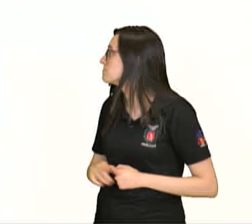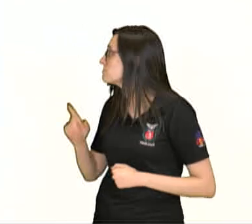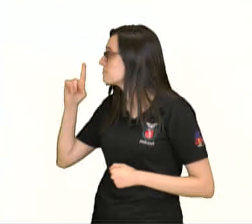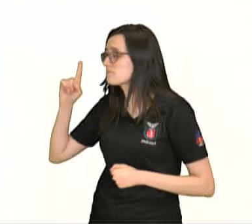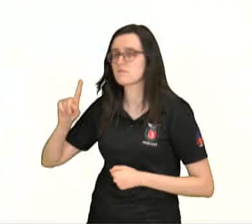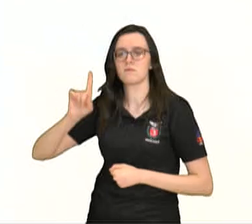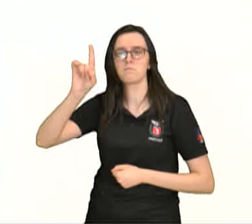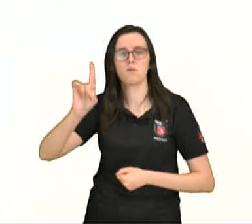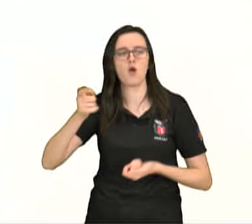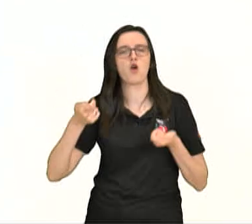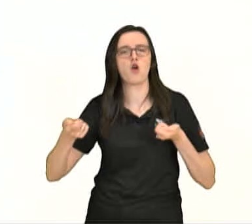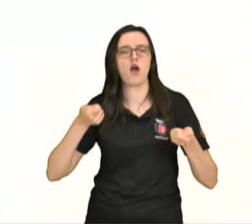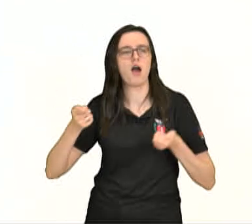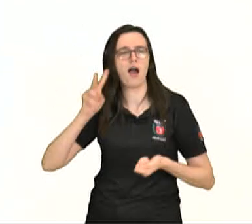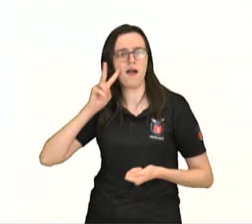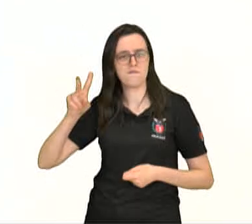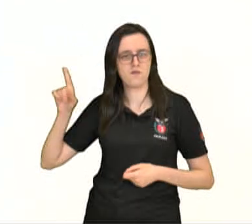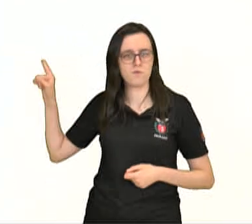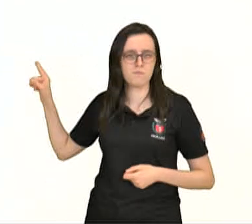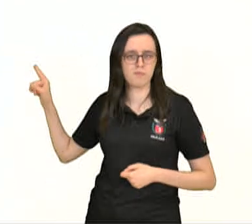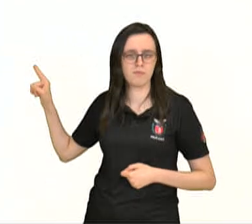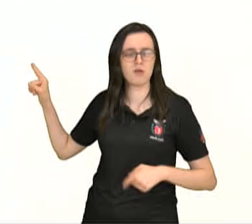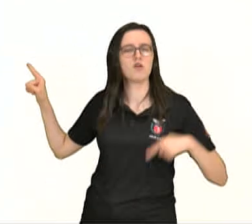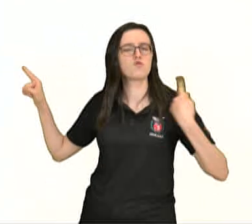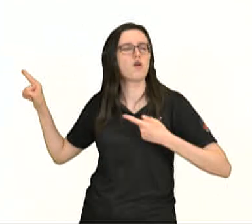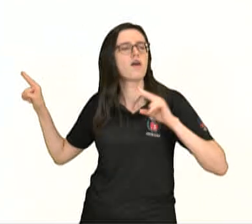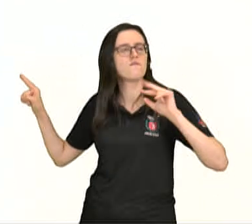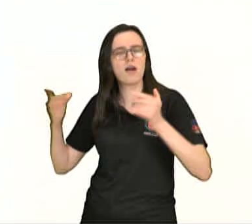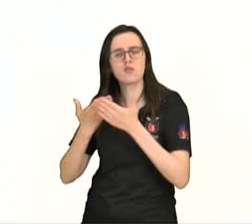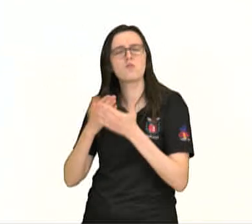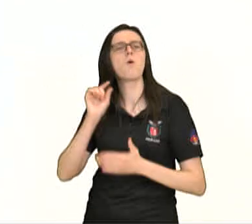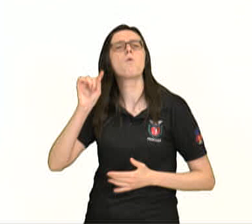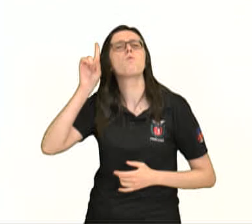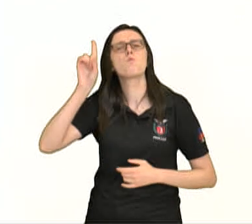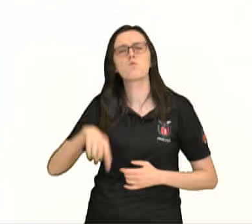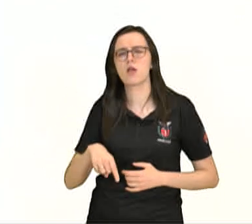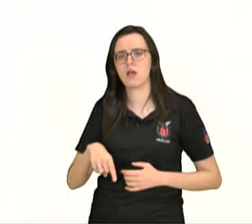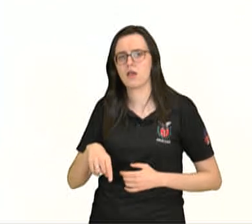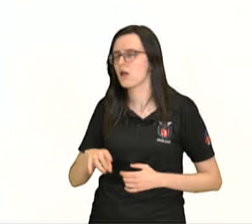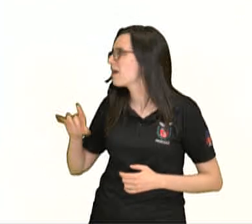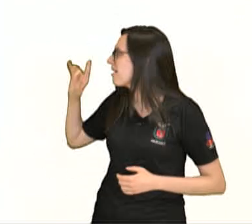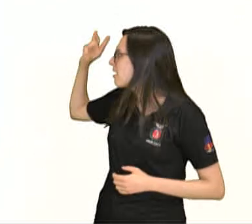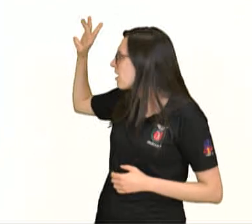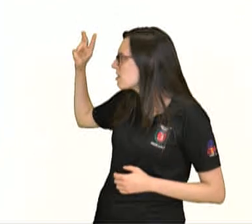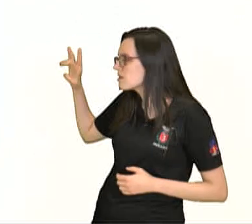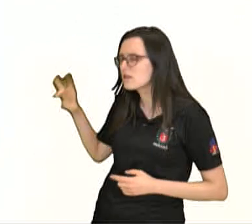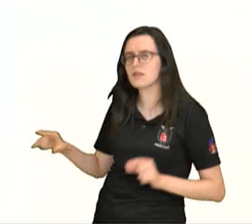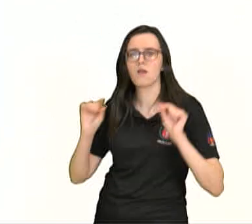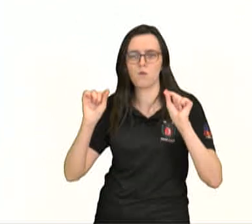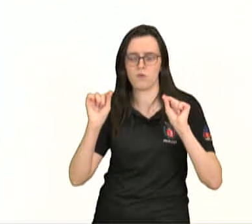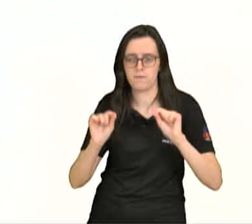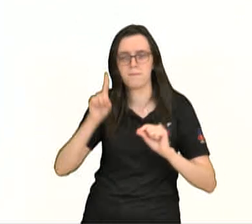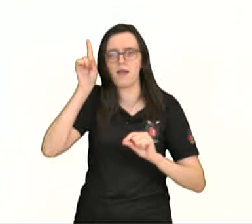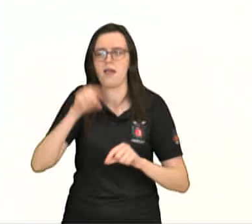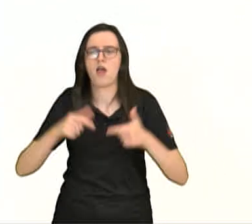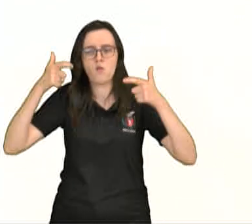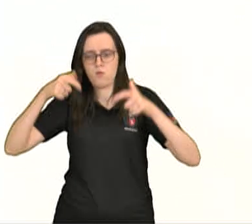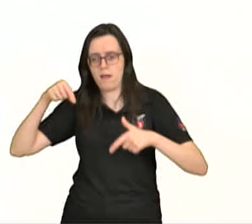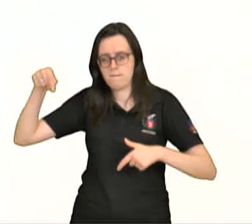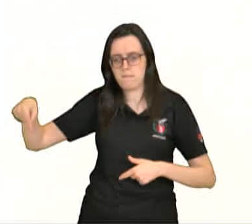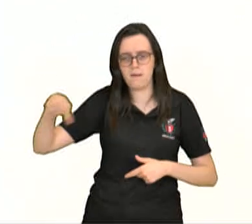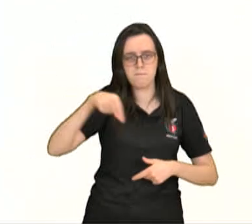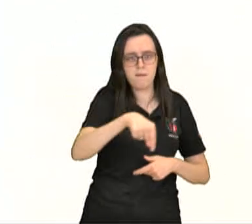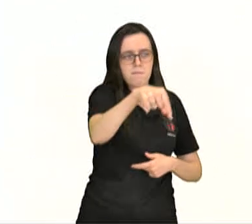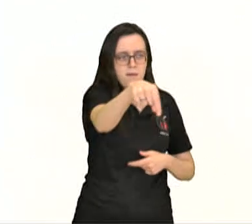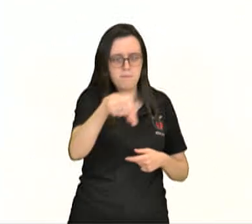aqui, né? Está ali. A gente vai ver o que são cada uma dessas partes aqui. São marcações ou